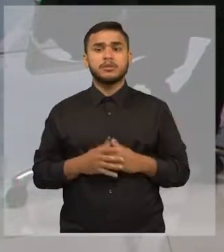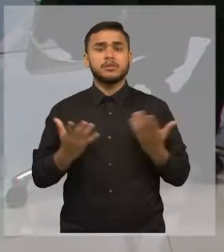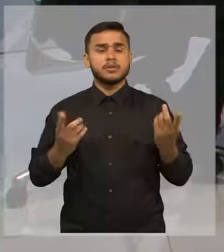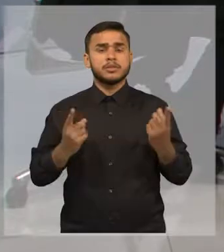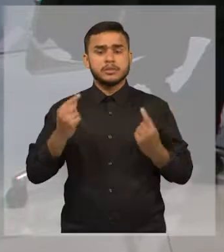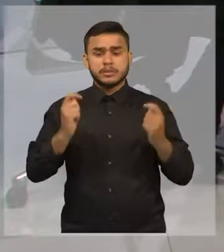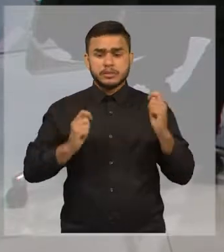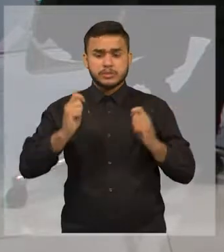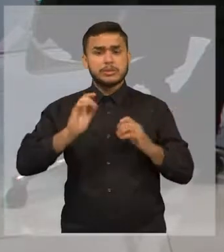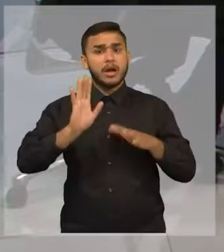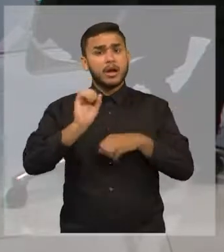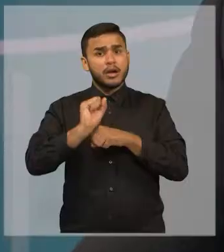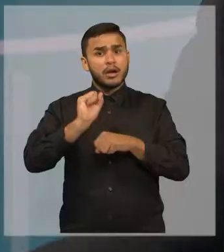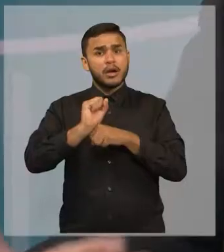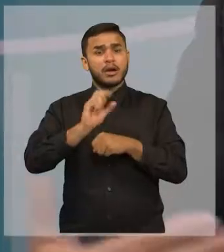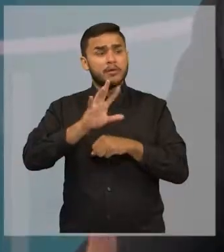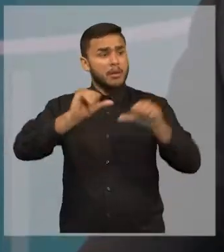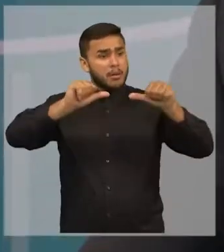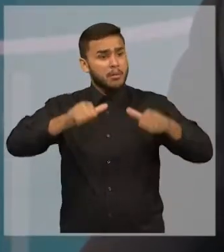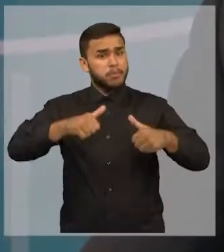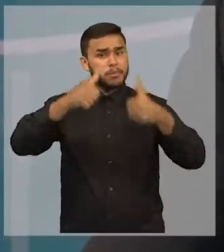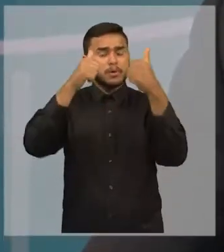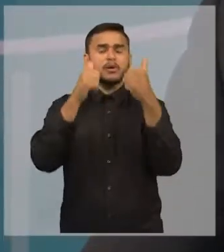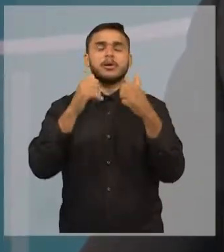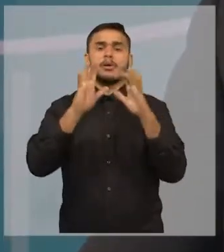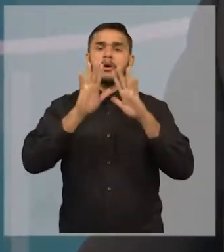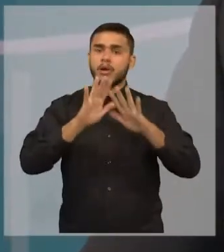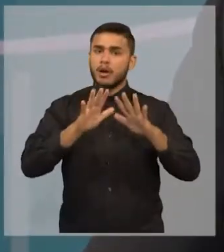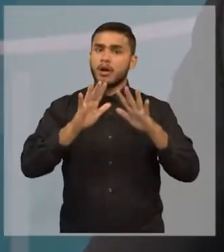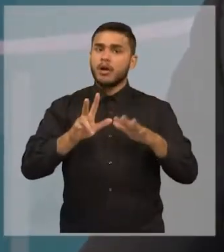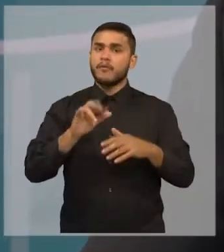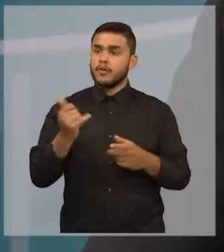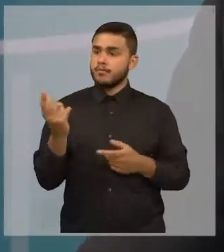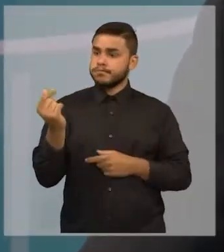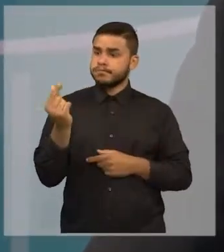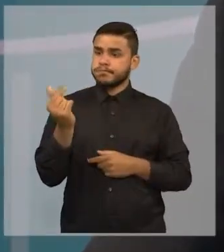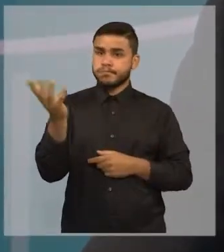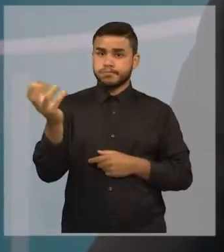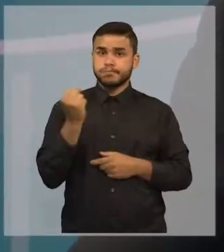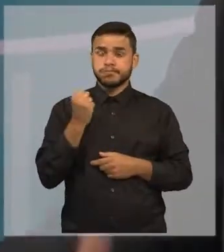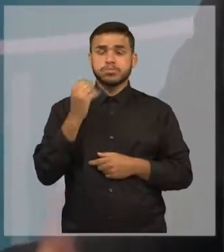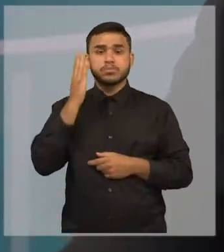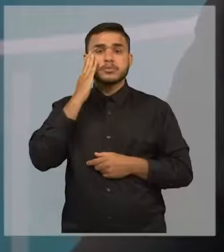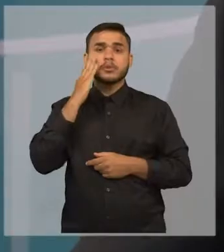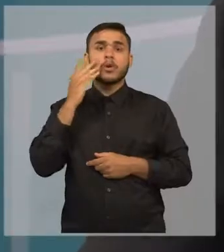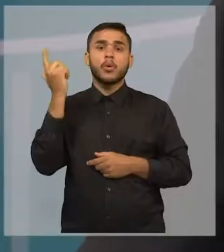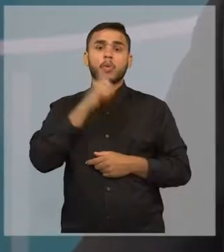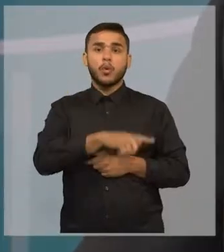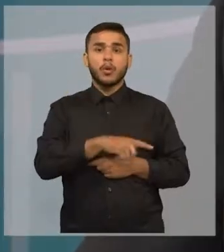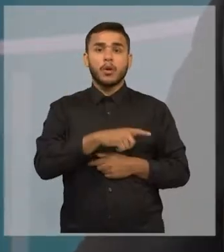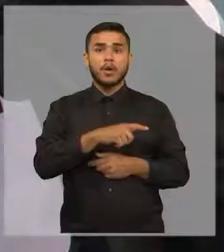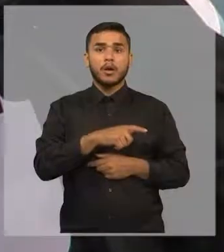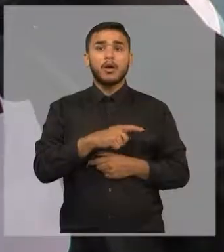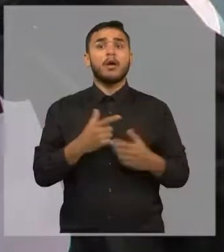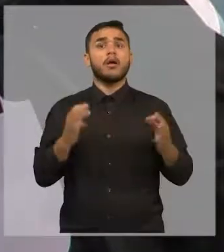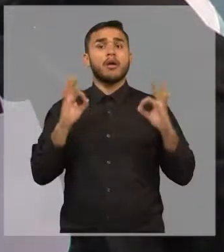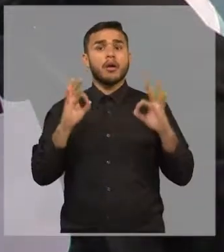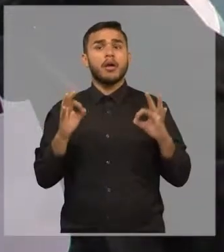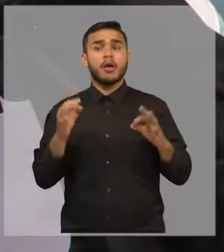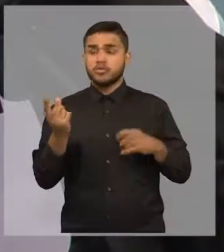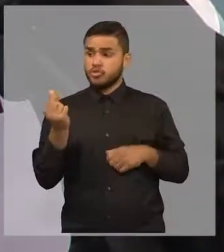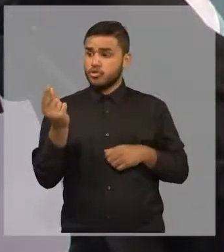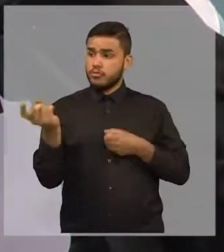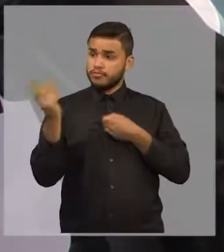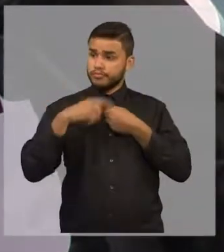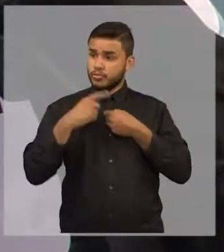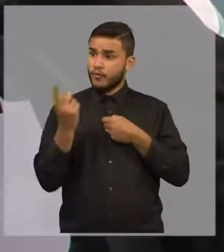contingenciamento é temporário, né? Quando nós nos aliviarmos, quando entrar o dinheiro que a Petrobras vai nos